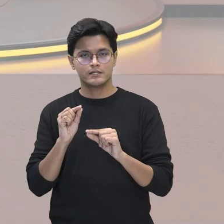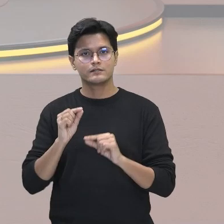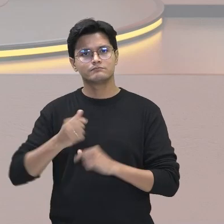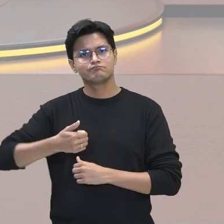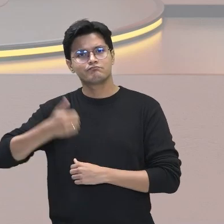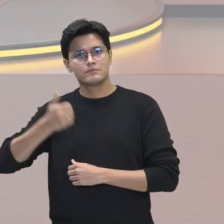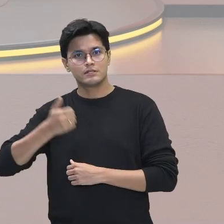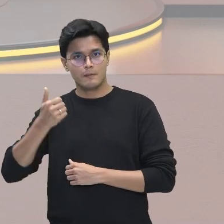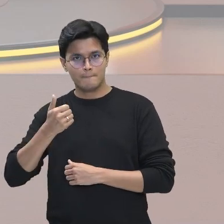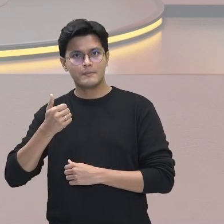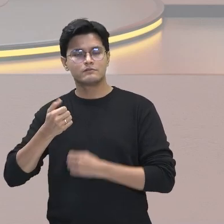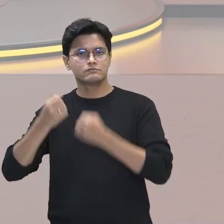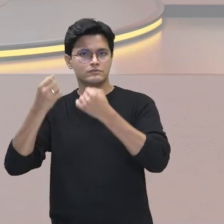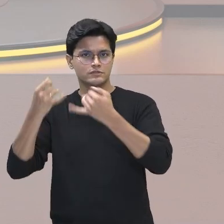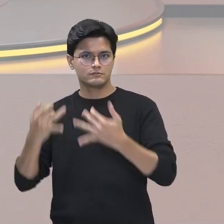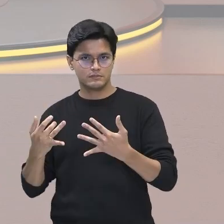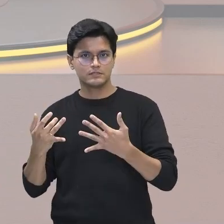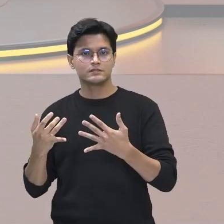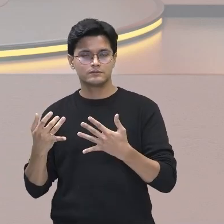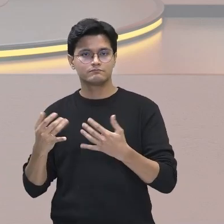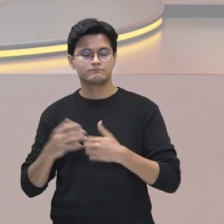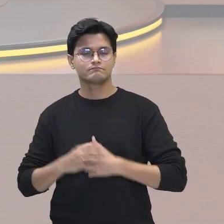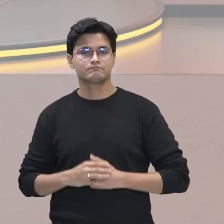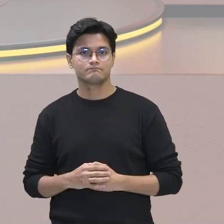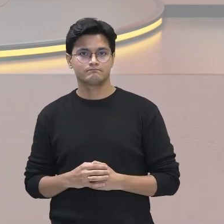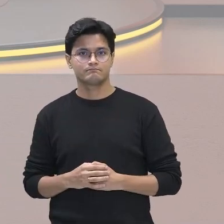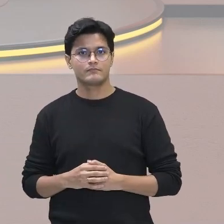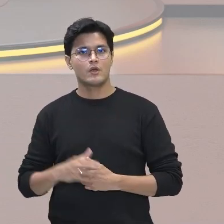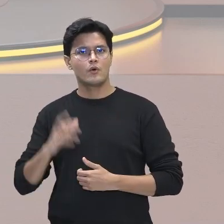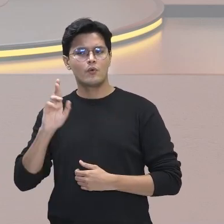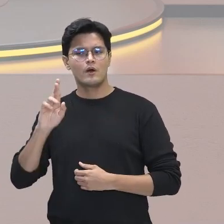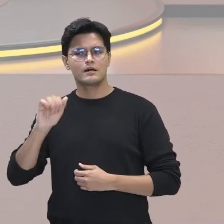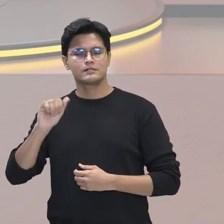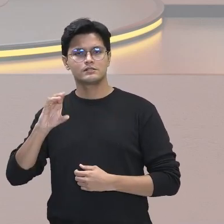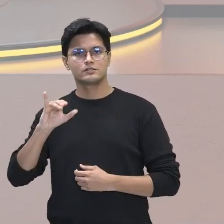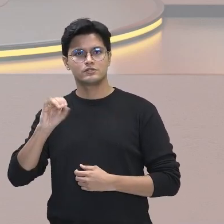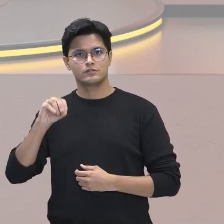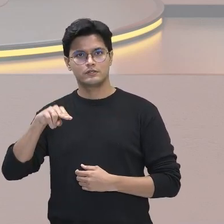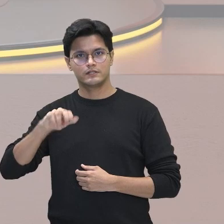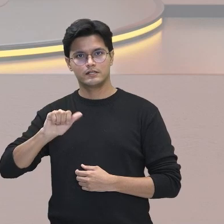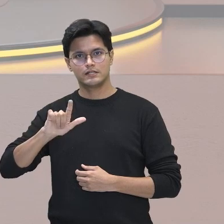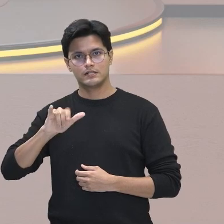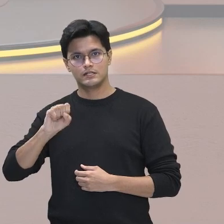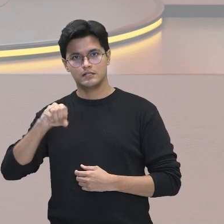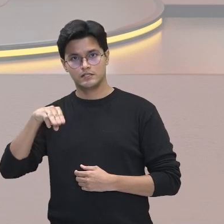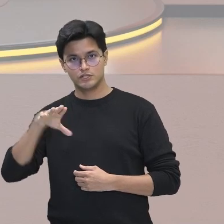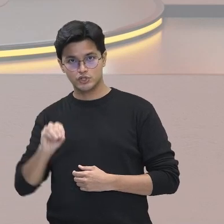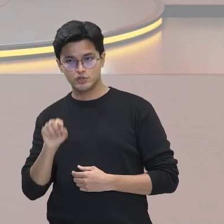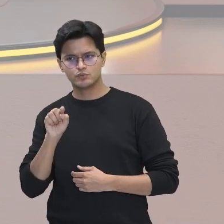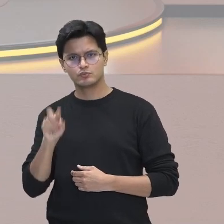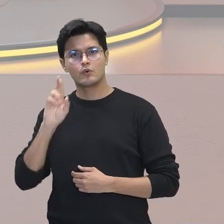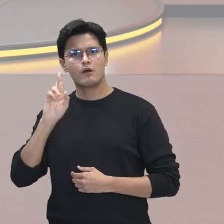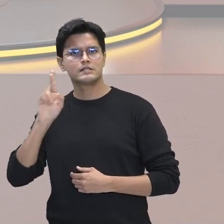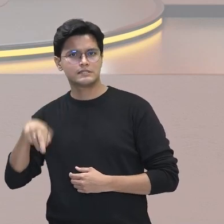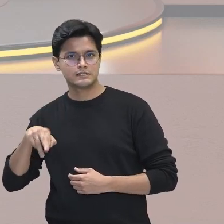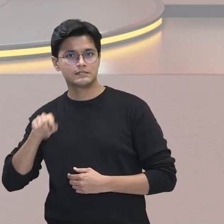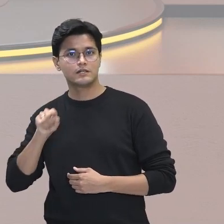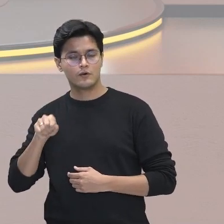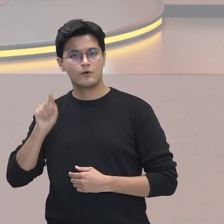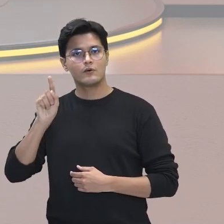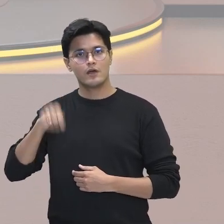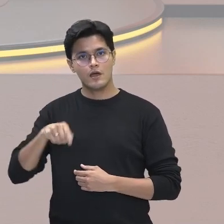pela definição, tá bom? O racionalismo, o que seria o racionalismo? É uma palavra que vem lá